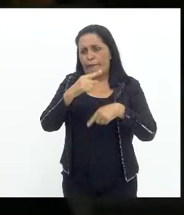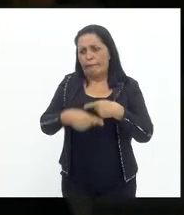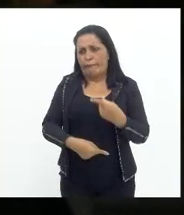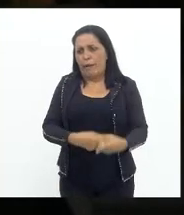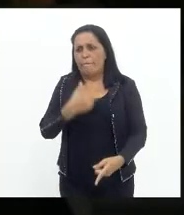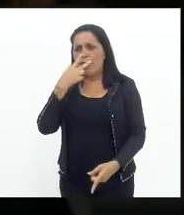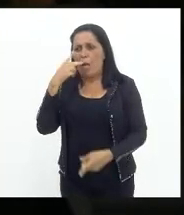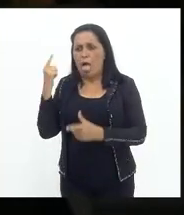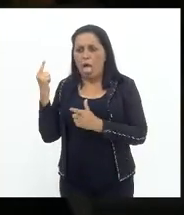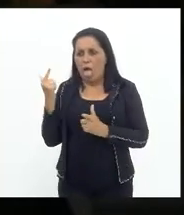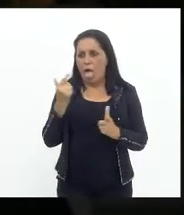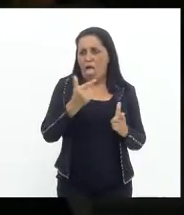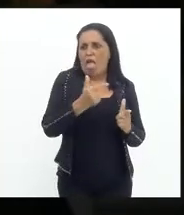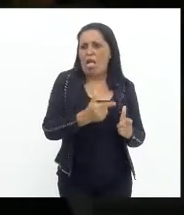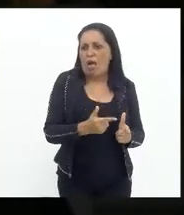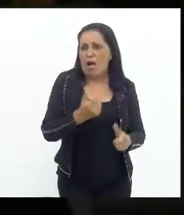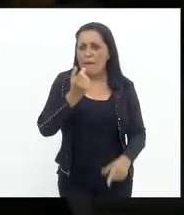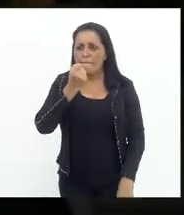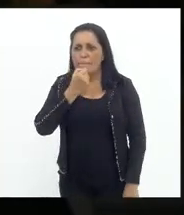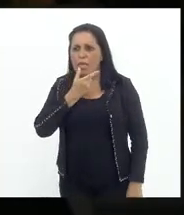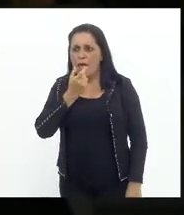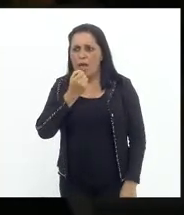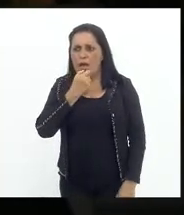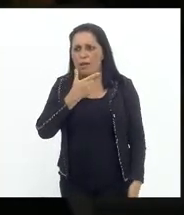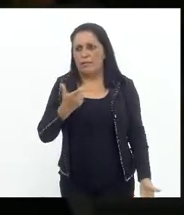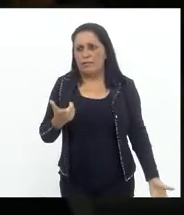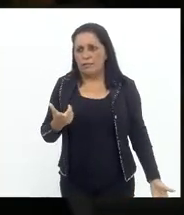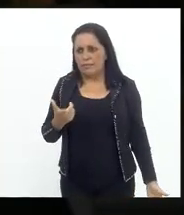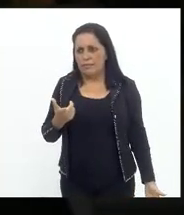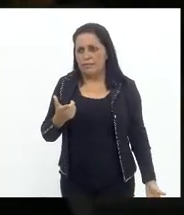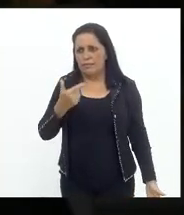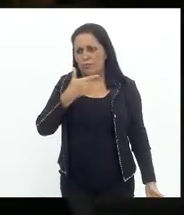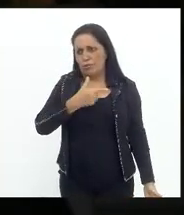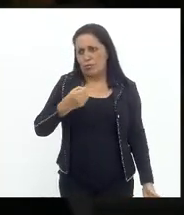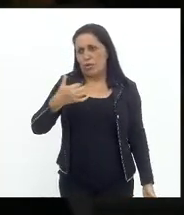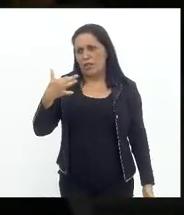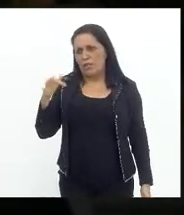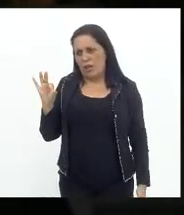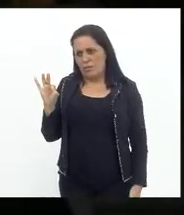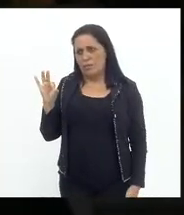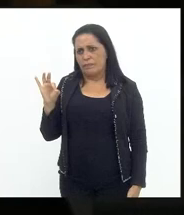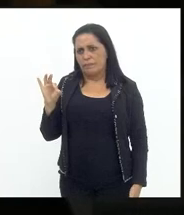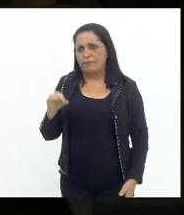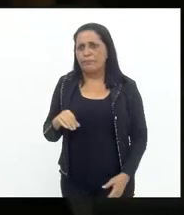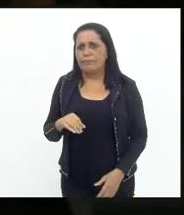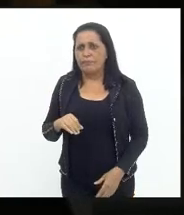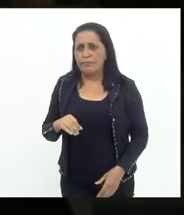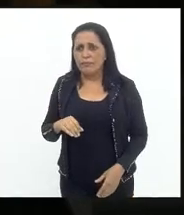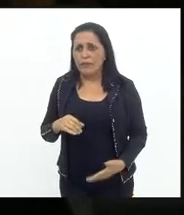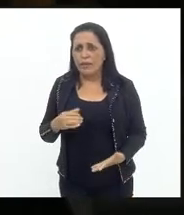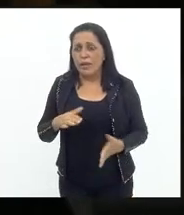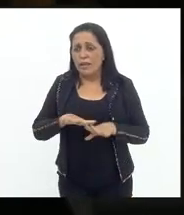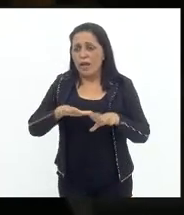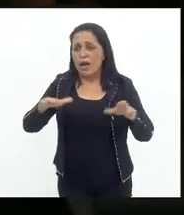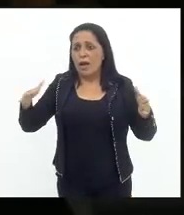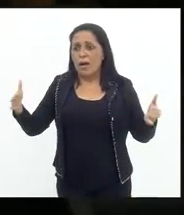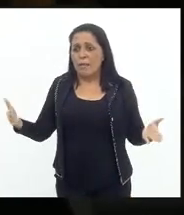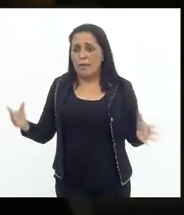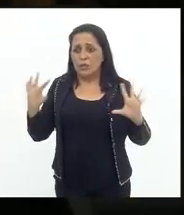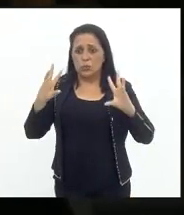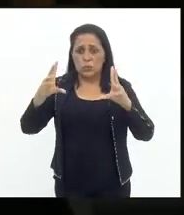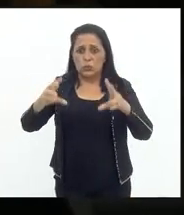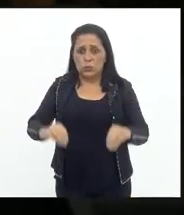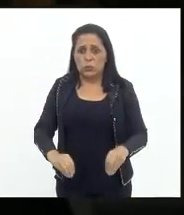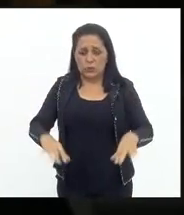deboche. A rigor, lá em 2010, nem a mesa deveria